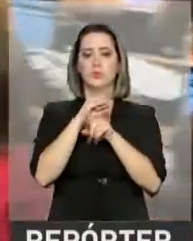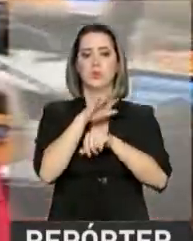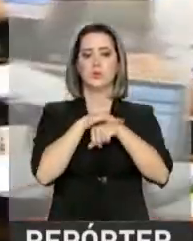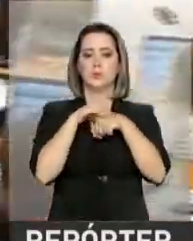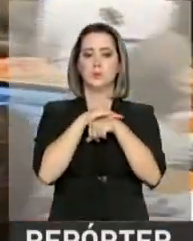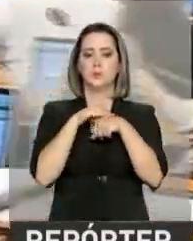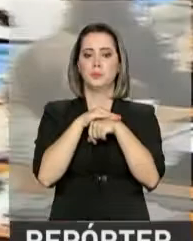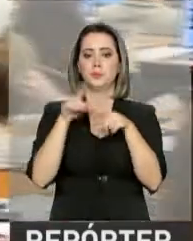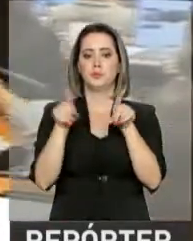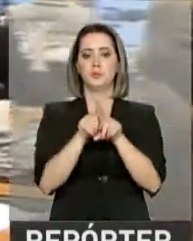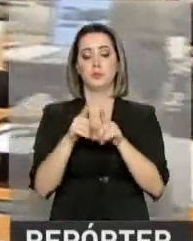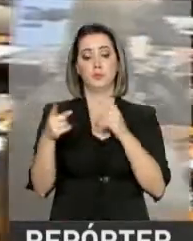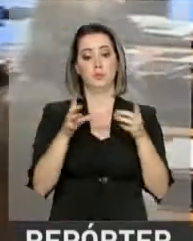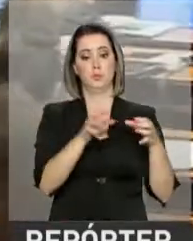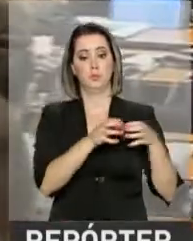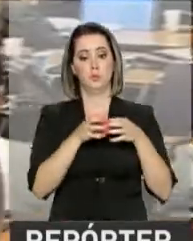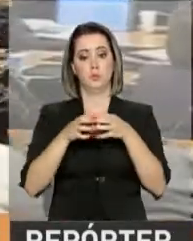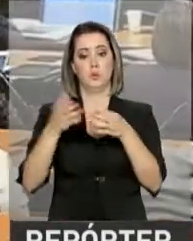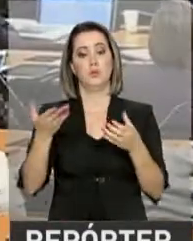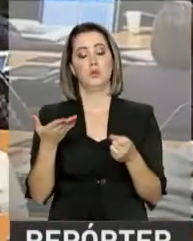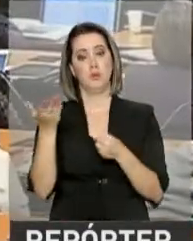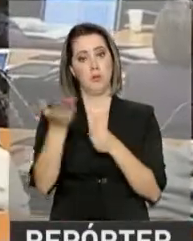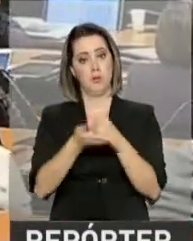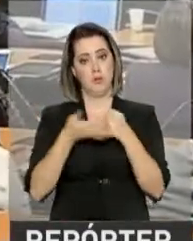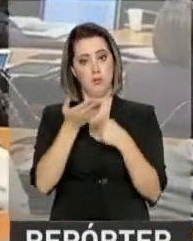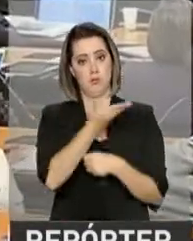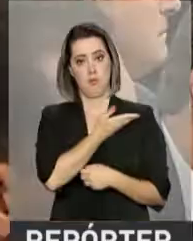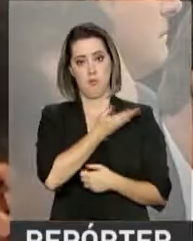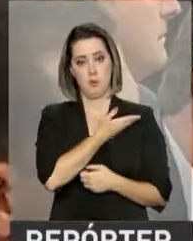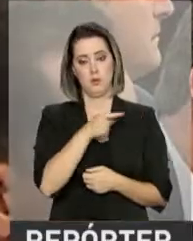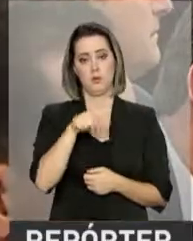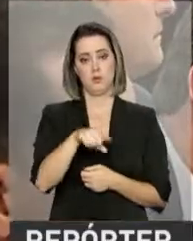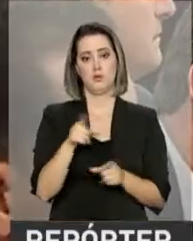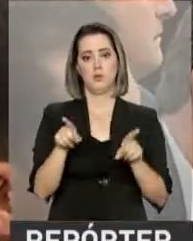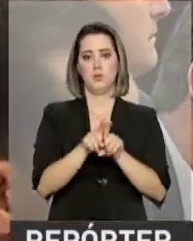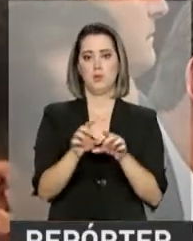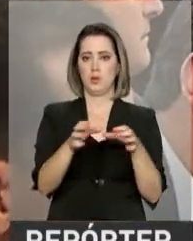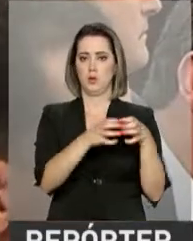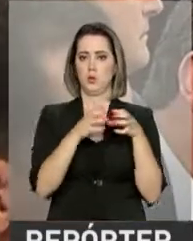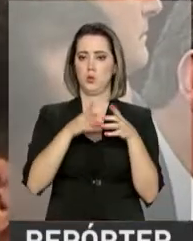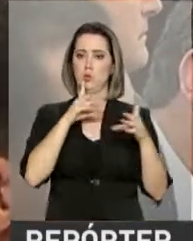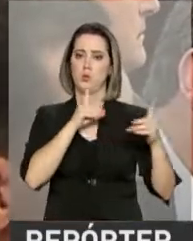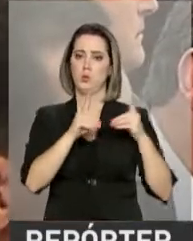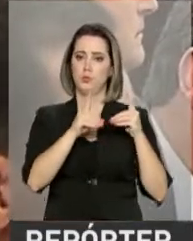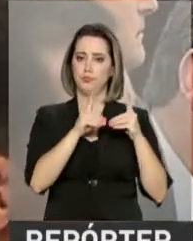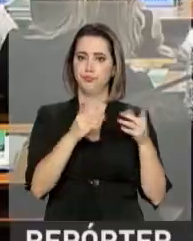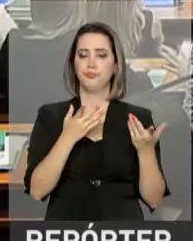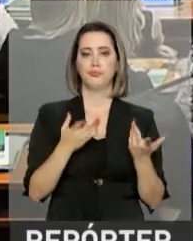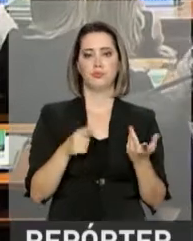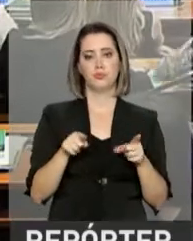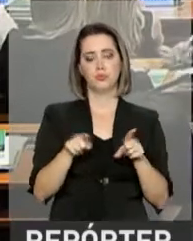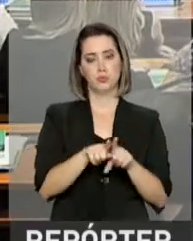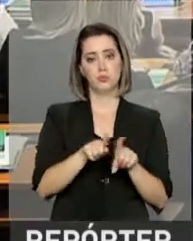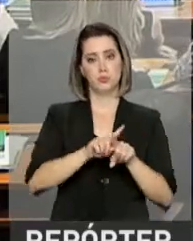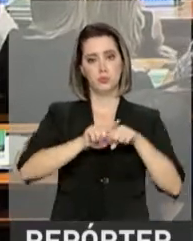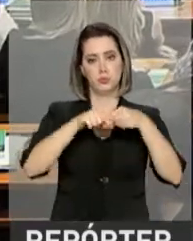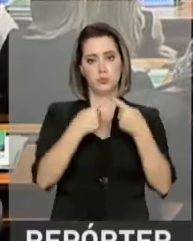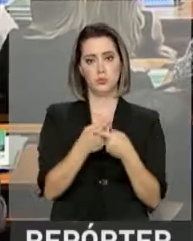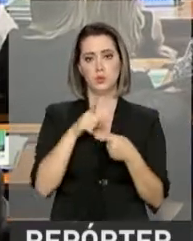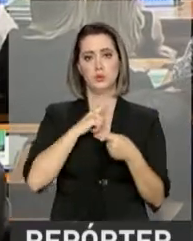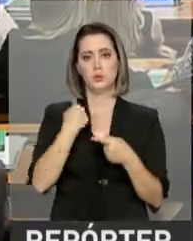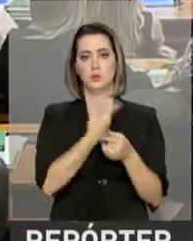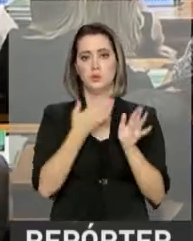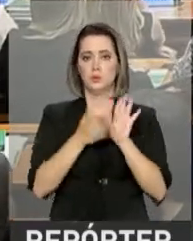conversas com as bancadas da base do governo e os partidos de oposição que eventualmente quero debater o assunto e em seguida vamos